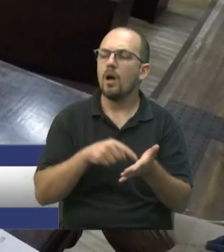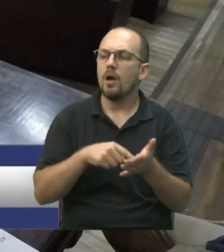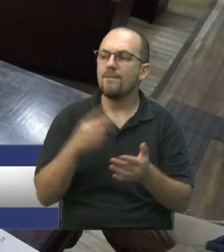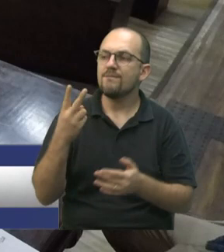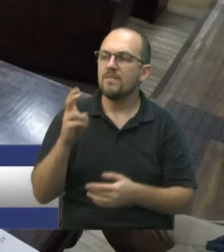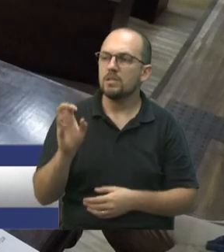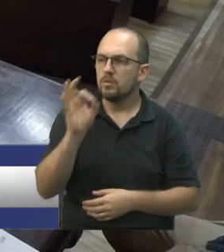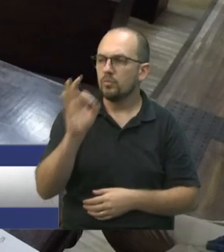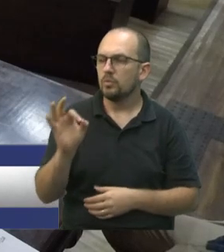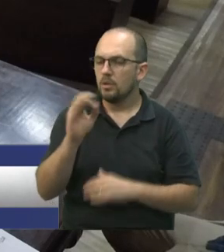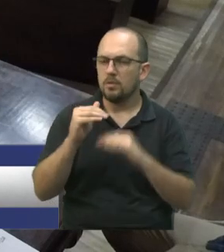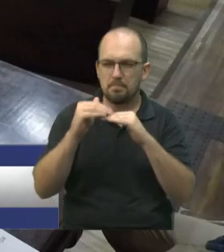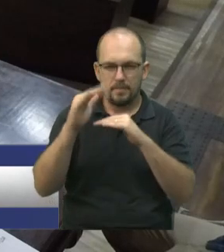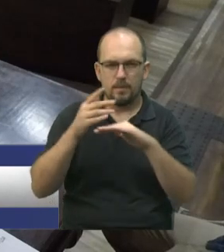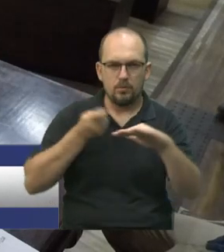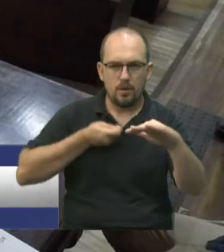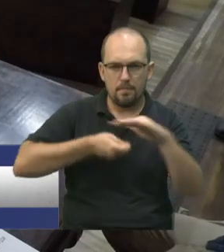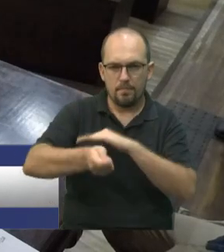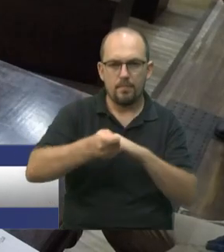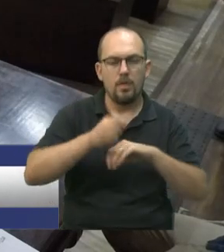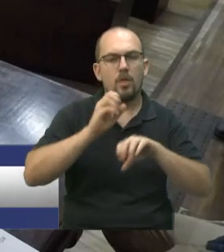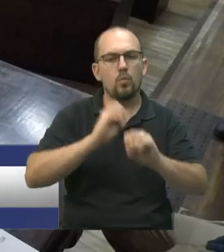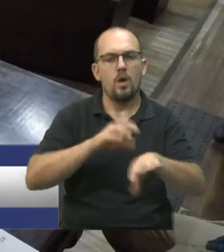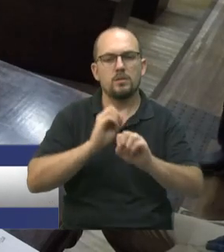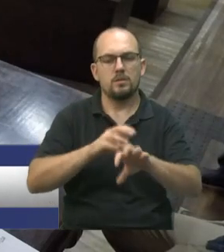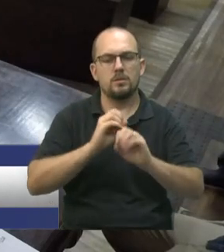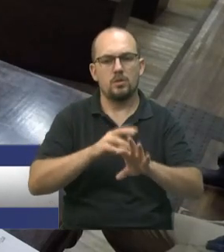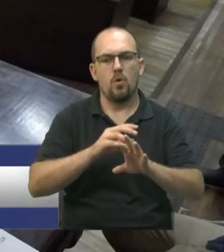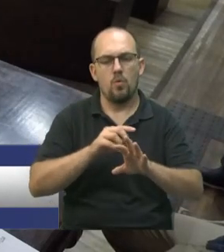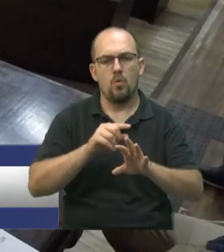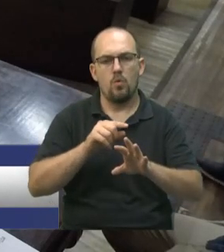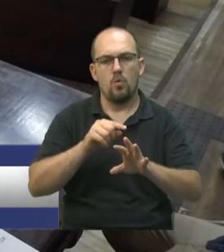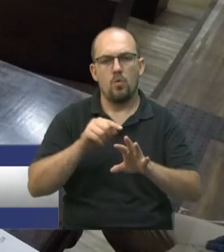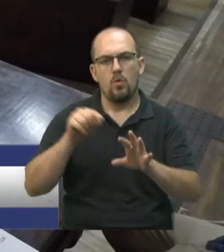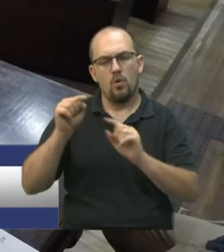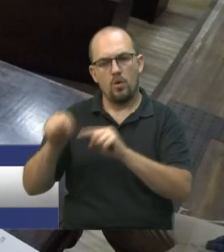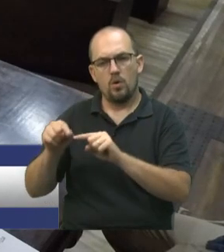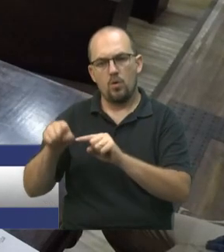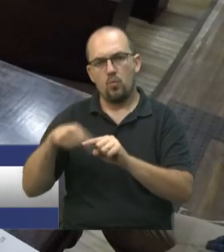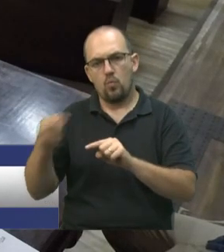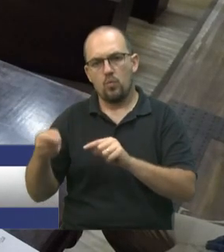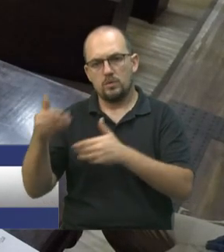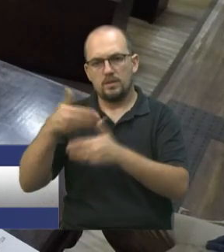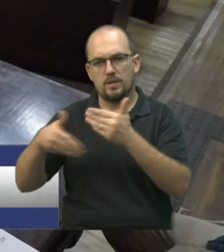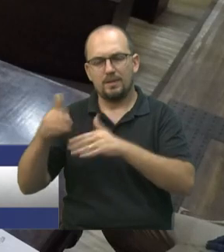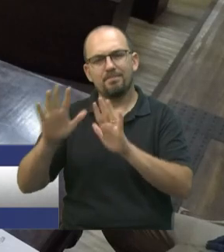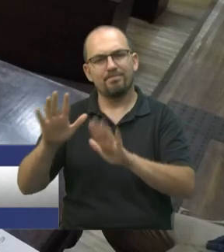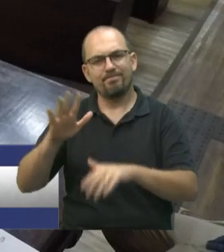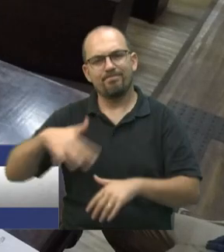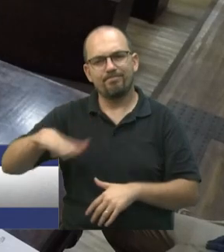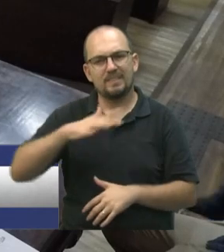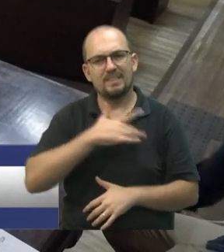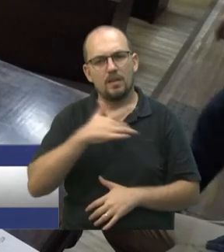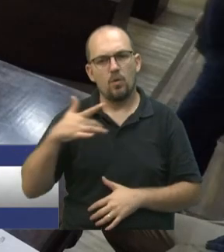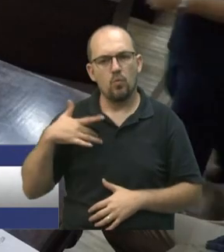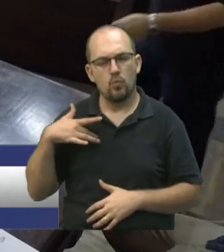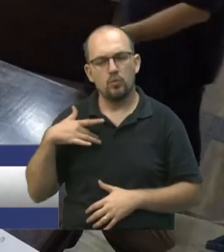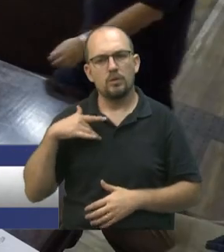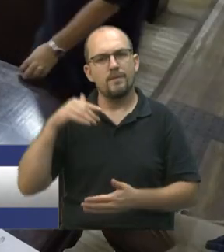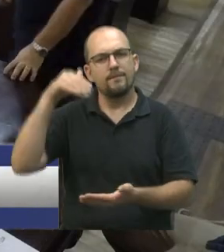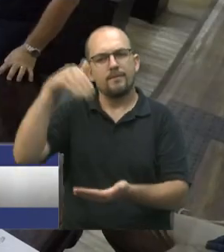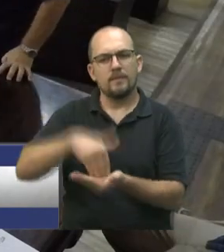25%, na educação corresponde ao que está posto aqui no outro slide. Mas na saúde, no final